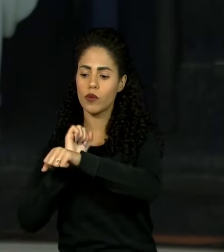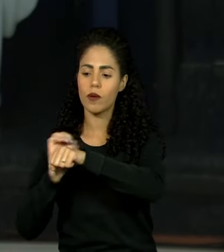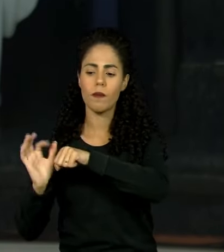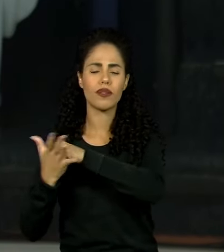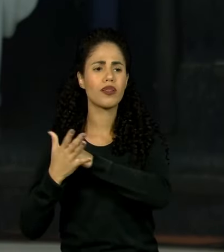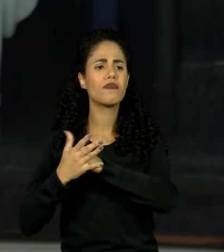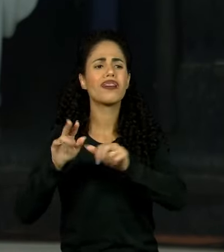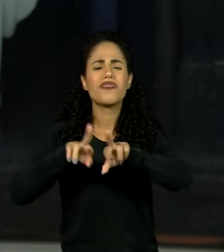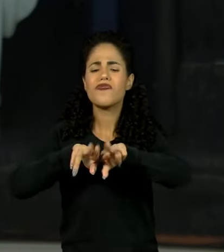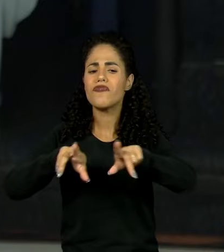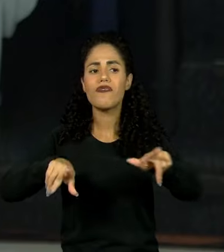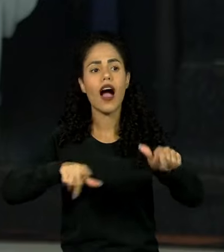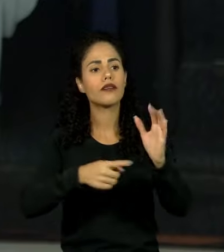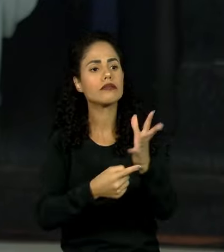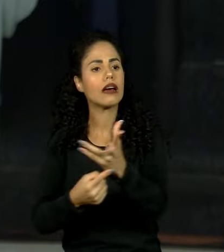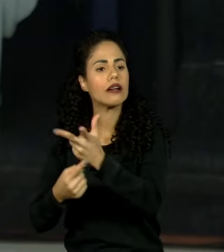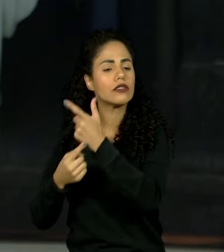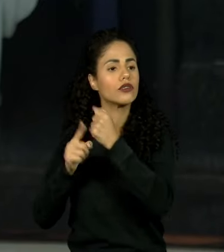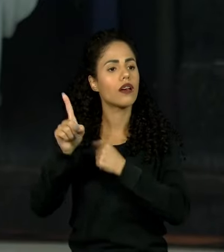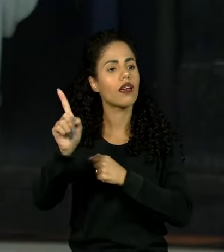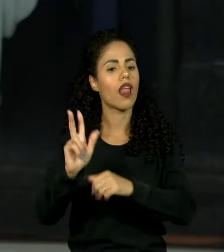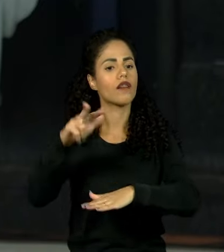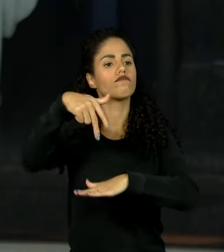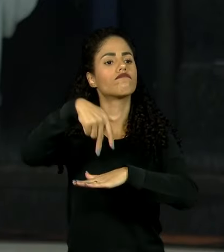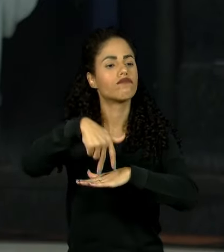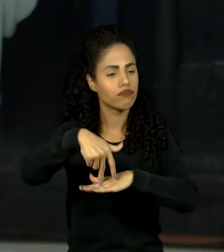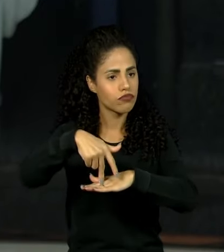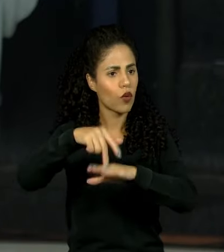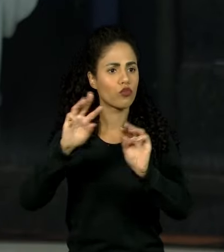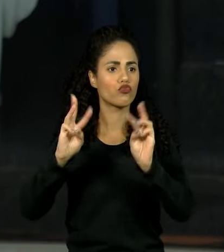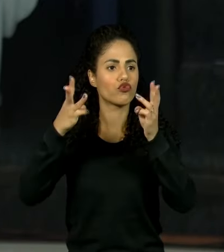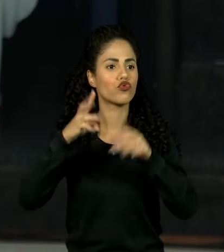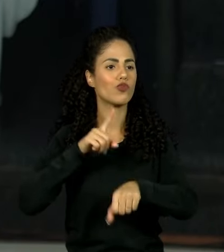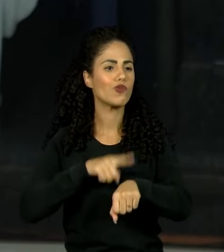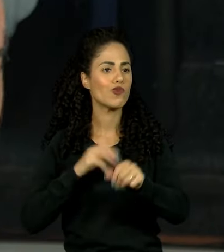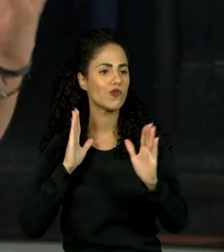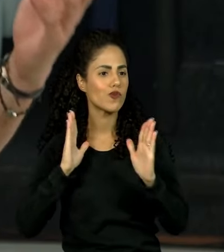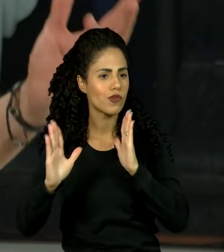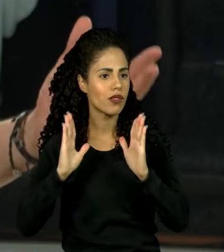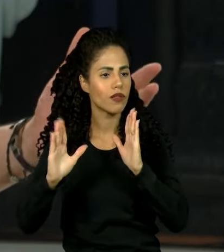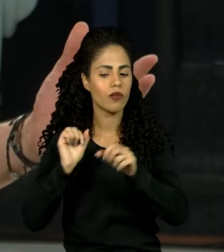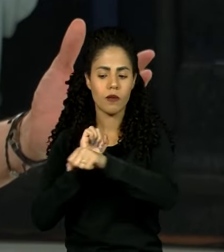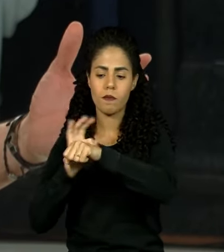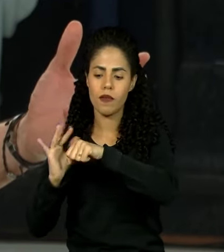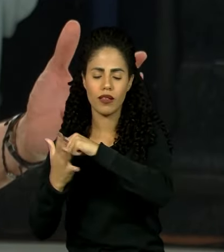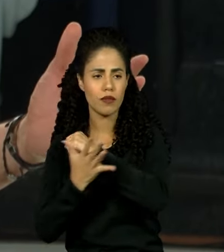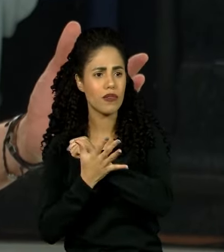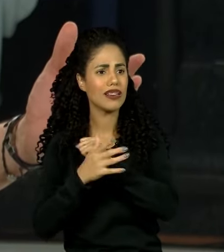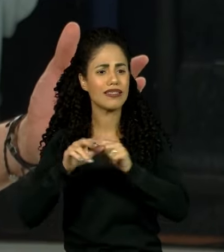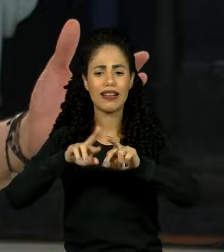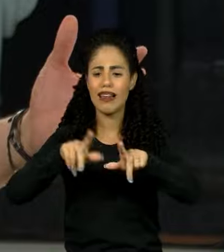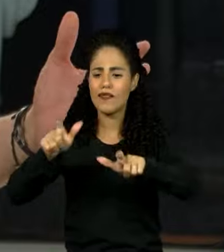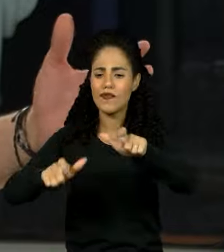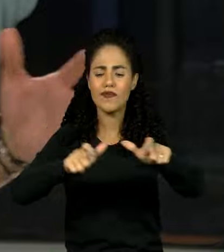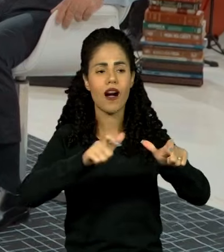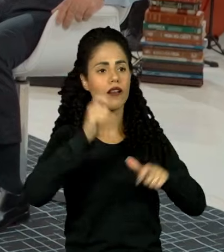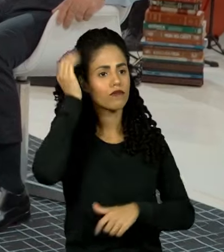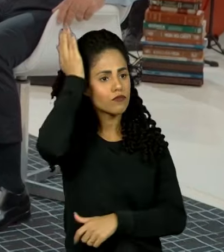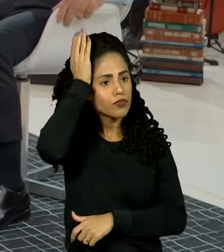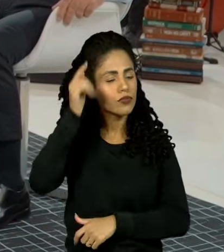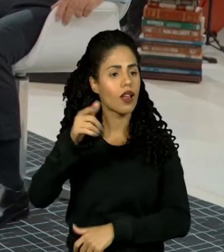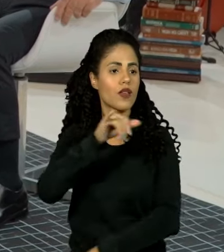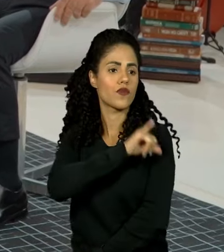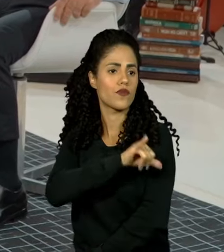muitos artistas iam se apresentar no Sesc durante a pandemia nos tantos teatros que tem pelo SESC do Rio de Janeiro e